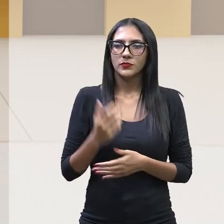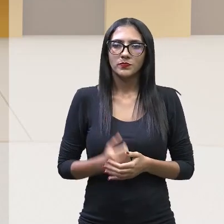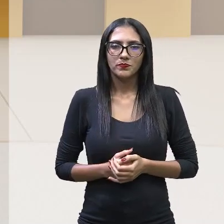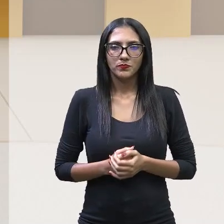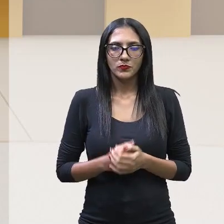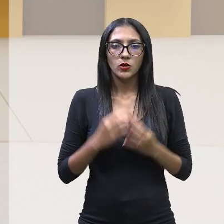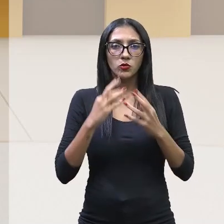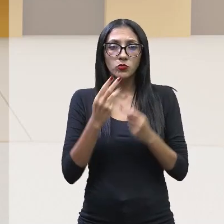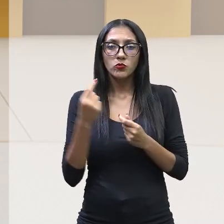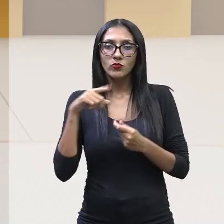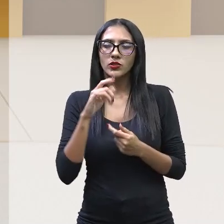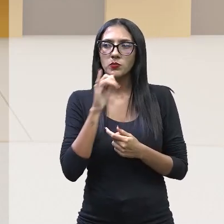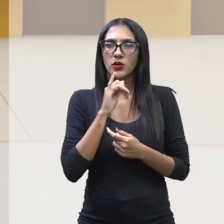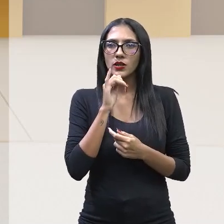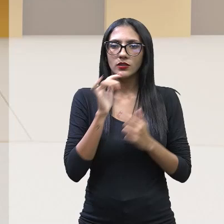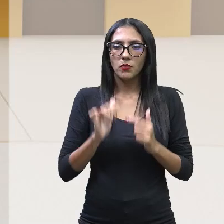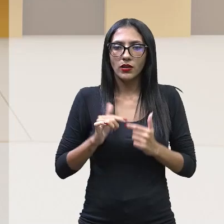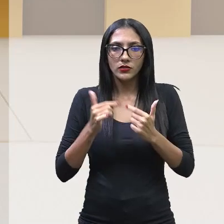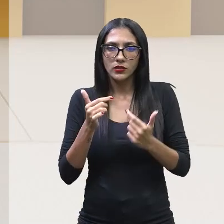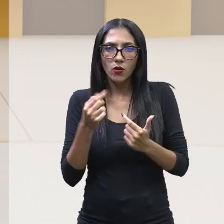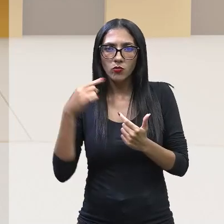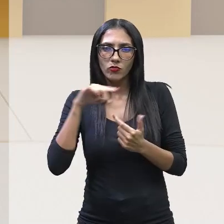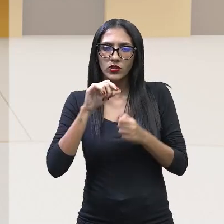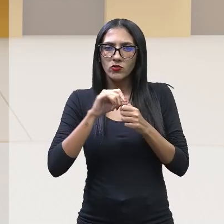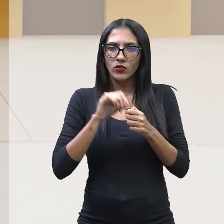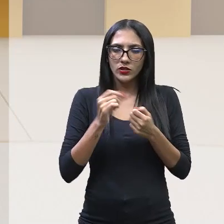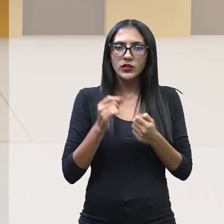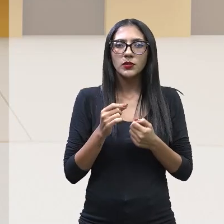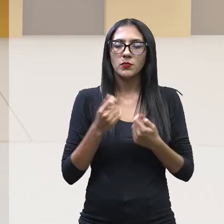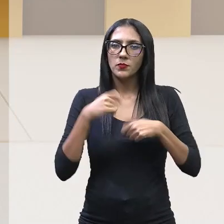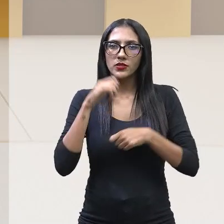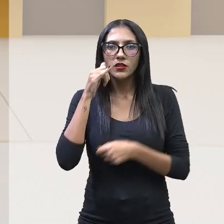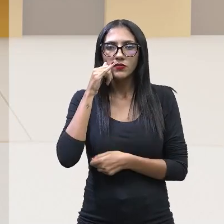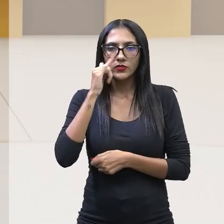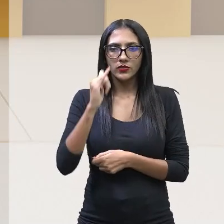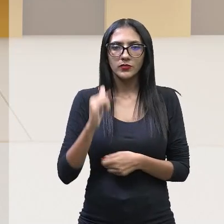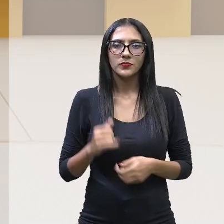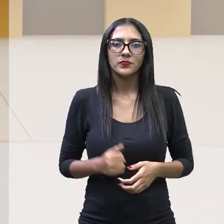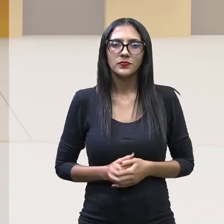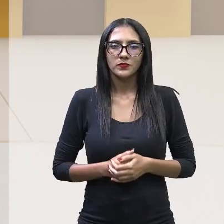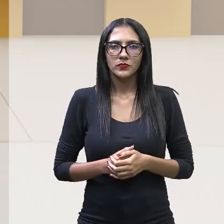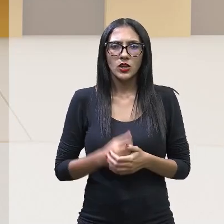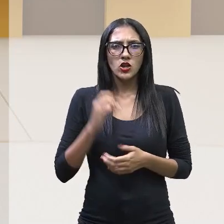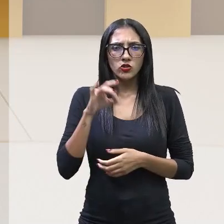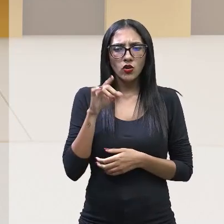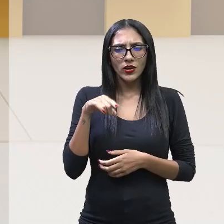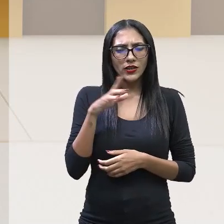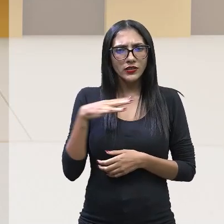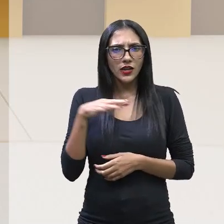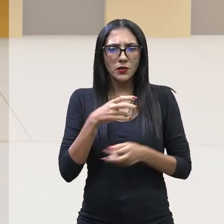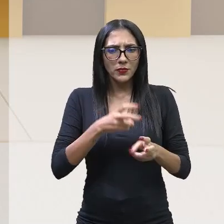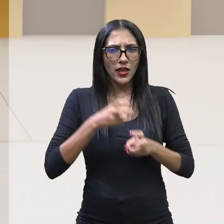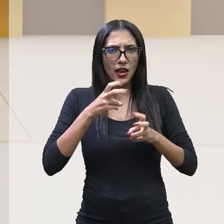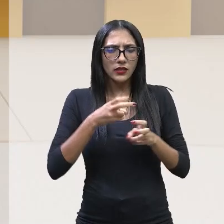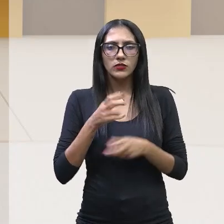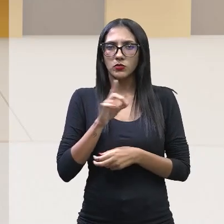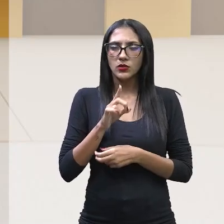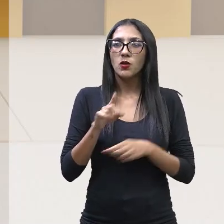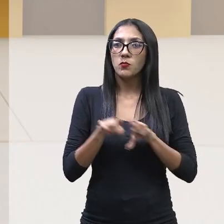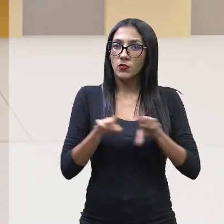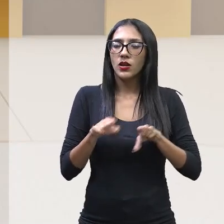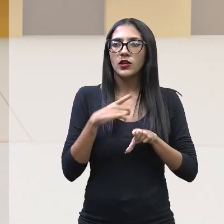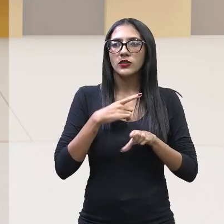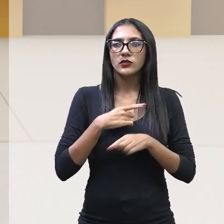colocando em perigo até a sua vida, e é fundamental, como nós dissemos aqui, não só na mineração, mas em outros ambientes, não é? Porque ele